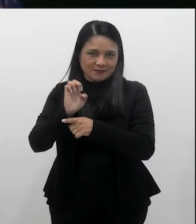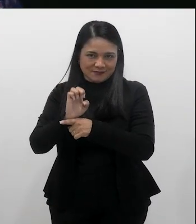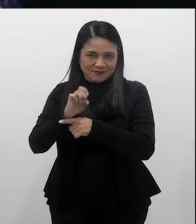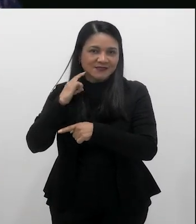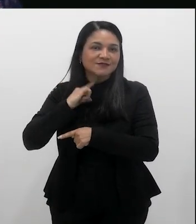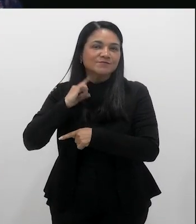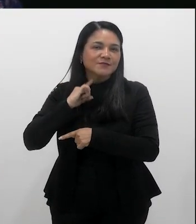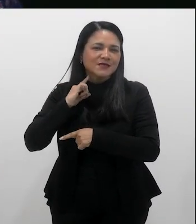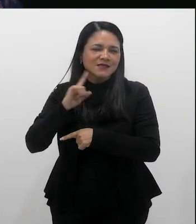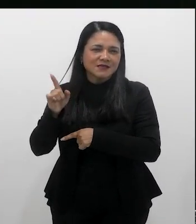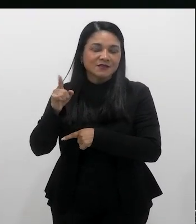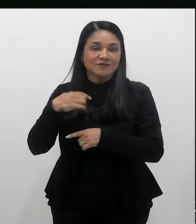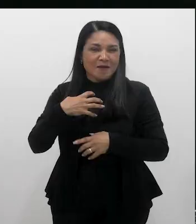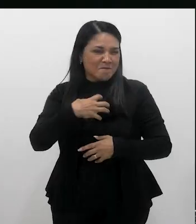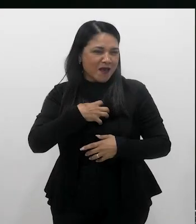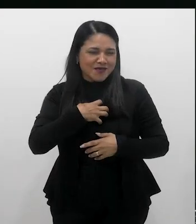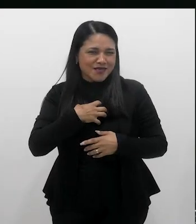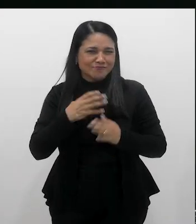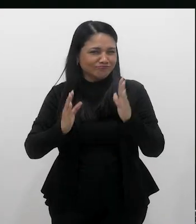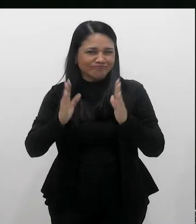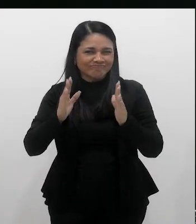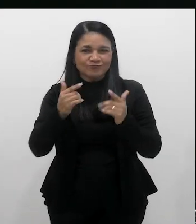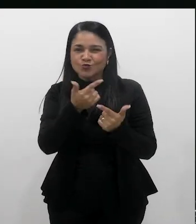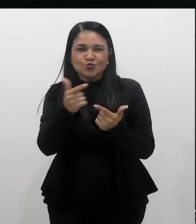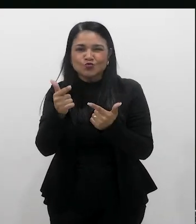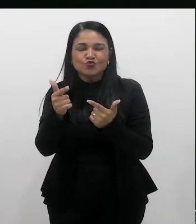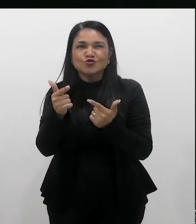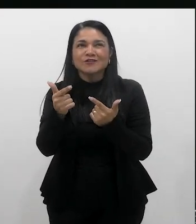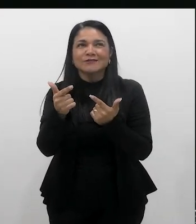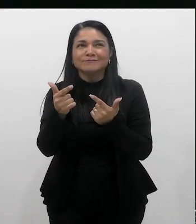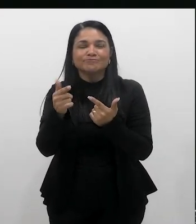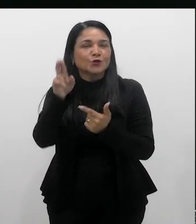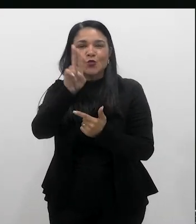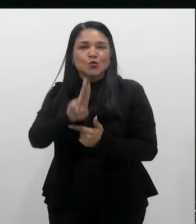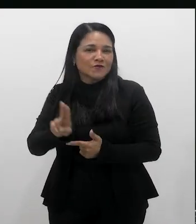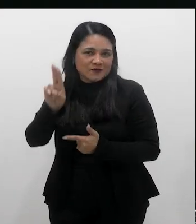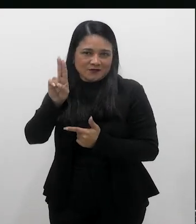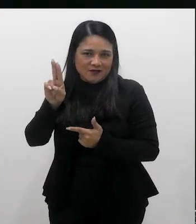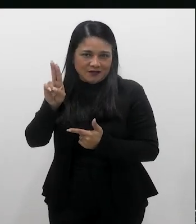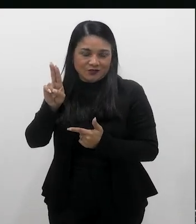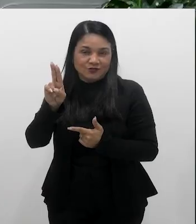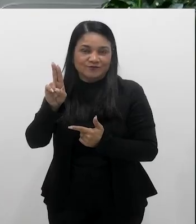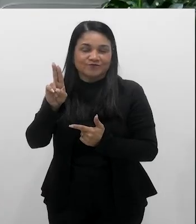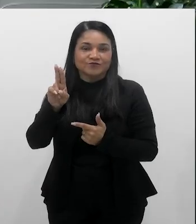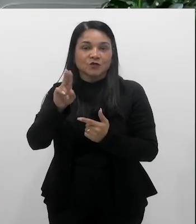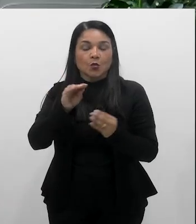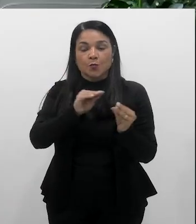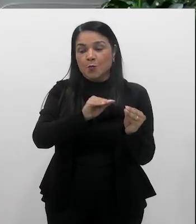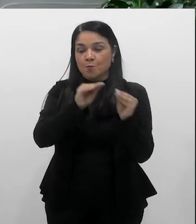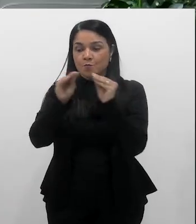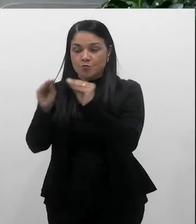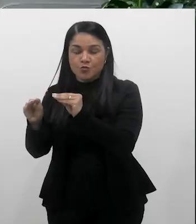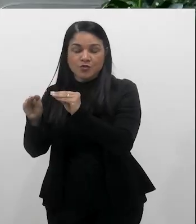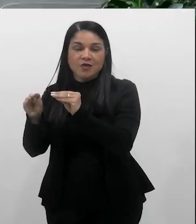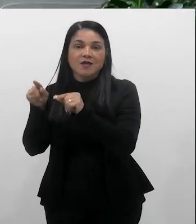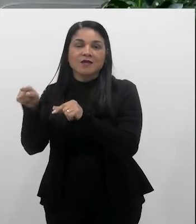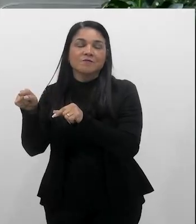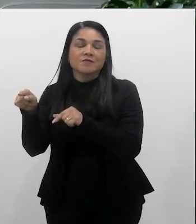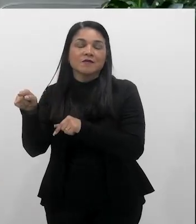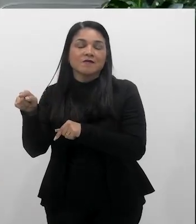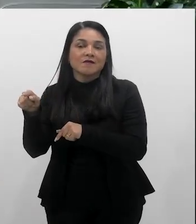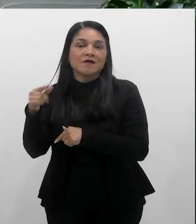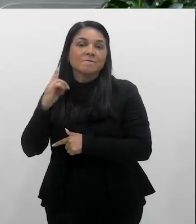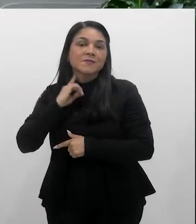Eu fui para, porque na época lá no sertão da Bahia não tinha muita universidade. Sim. E a gente não ia muito para